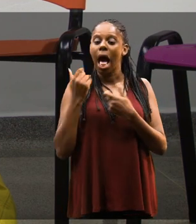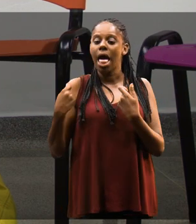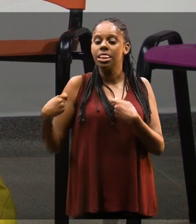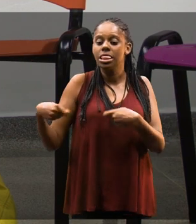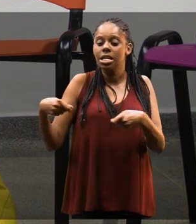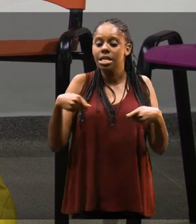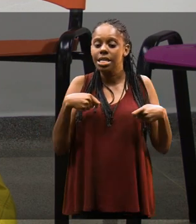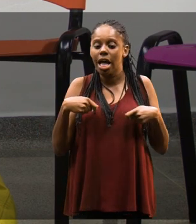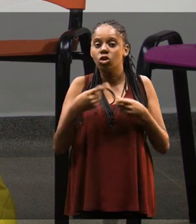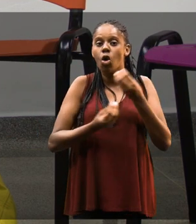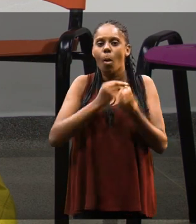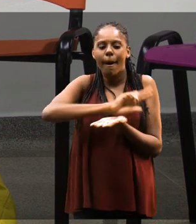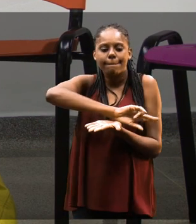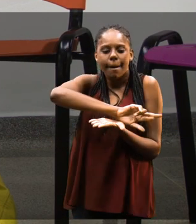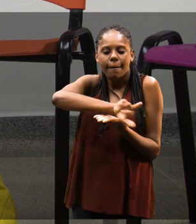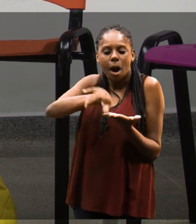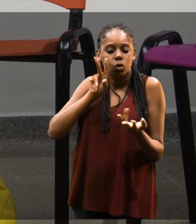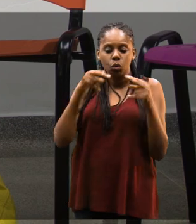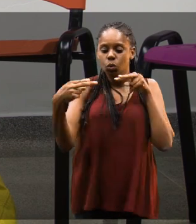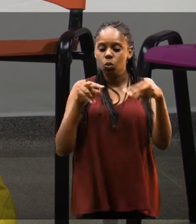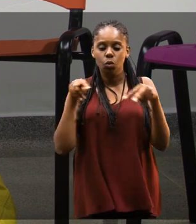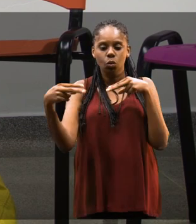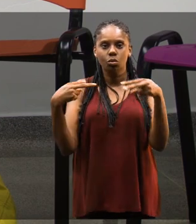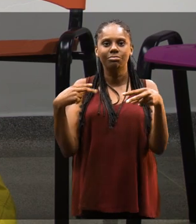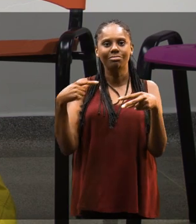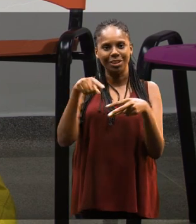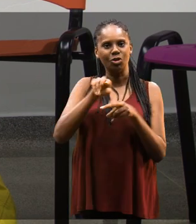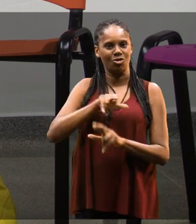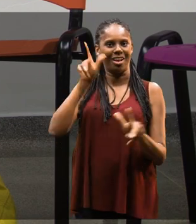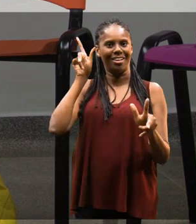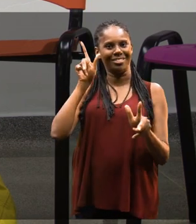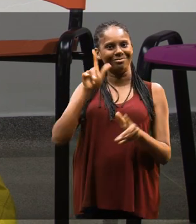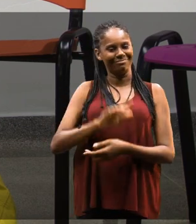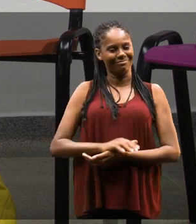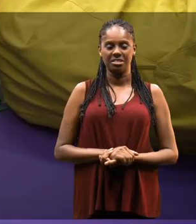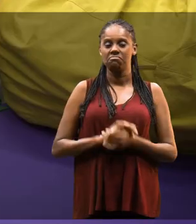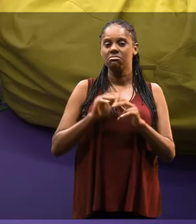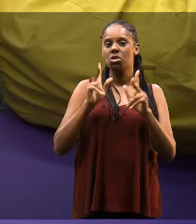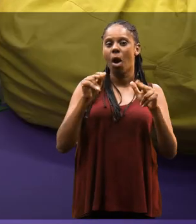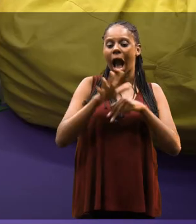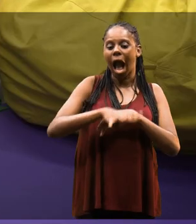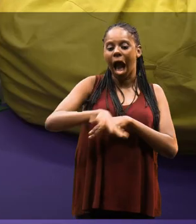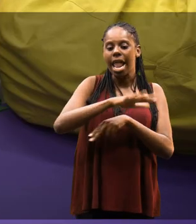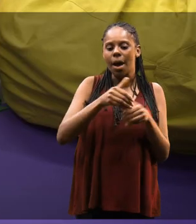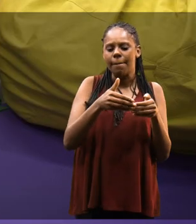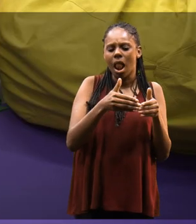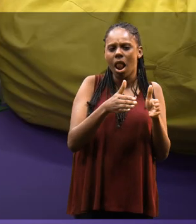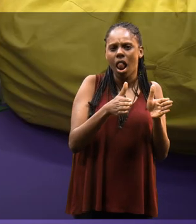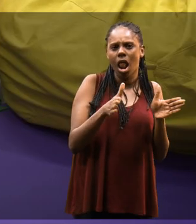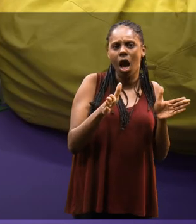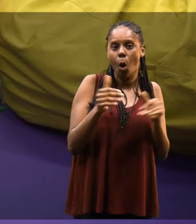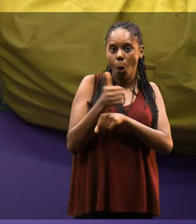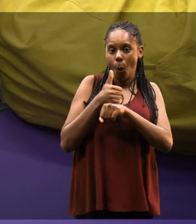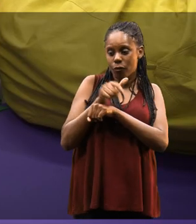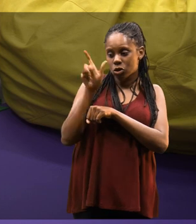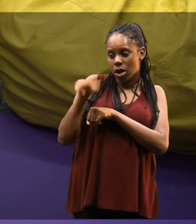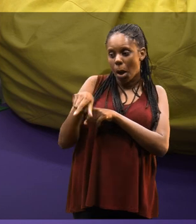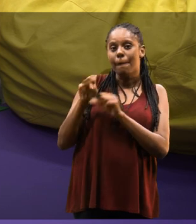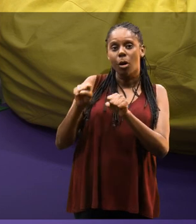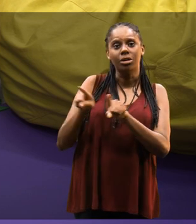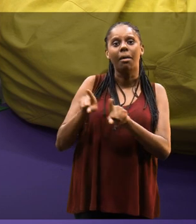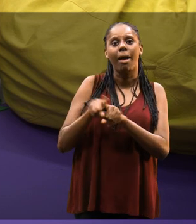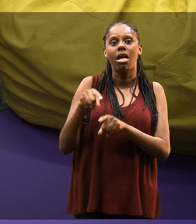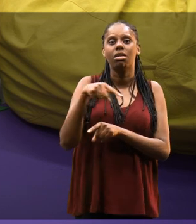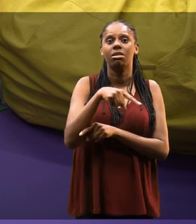a necessidade da multiplicidade de visões. E eu acho que isso é um diferencial, né? Da mesma forma que a área é muito ampla, o profissional